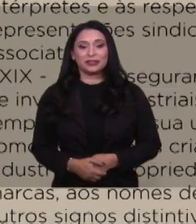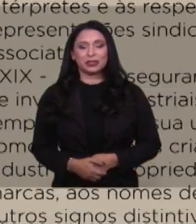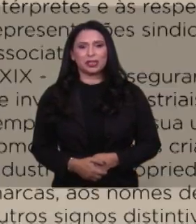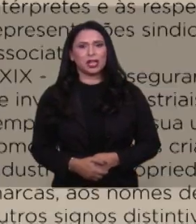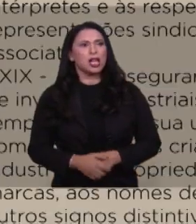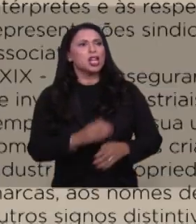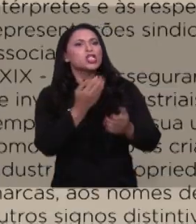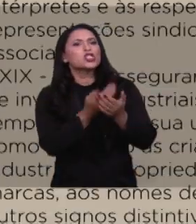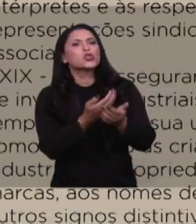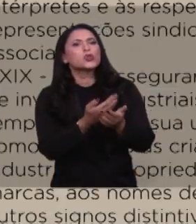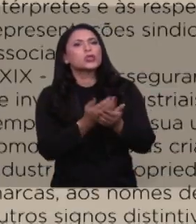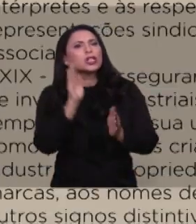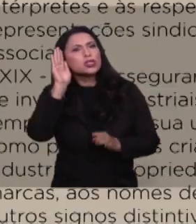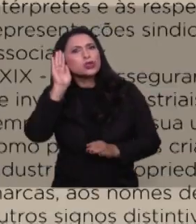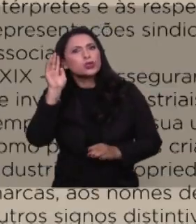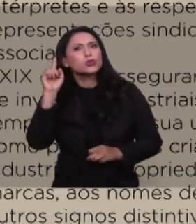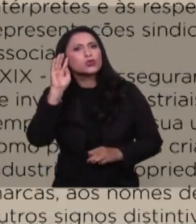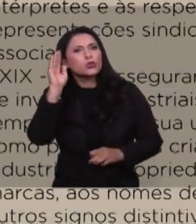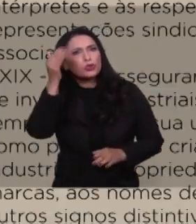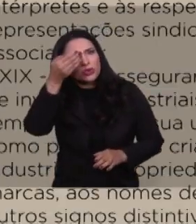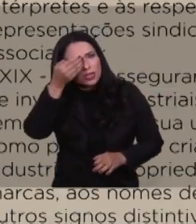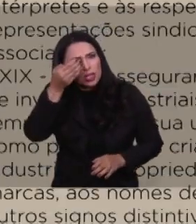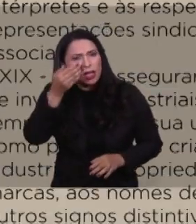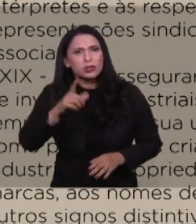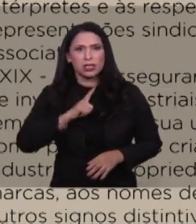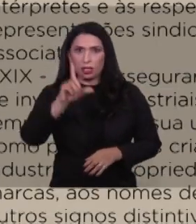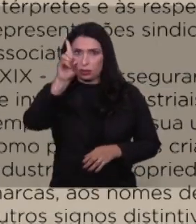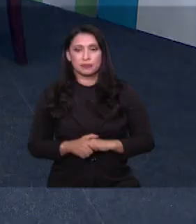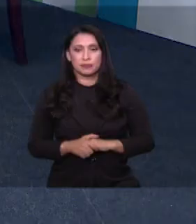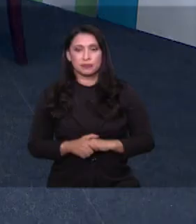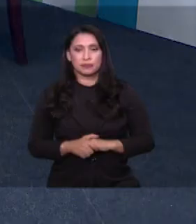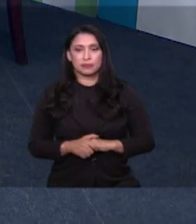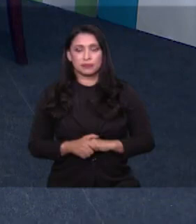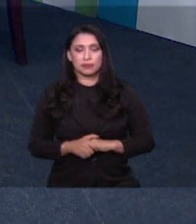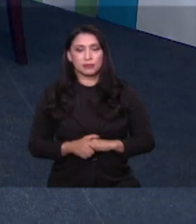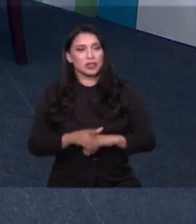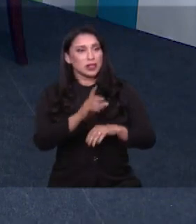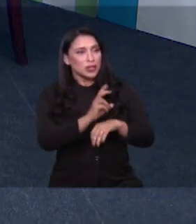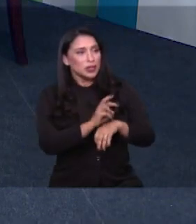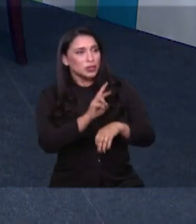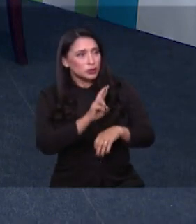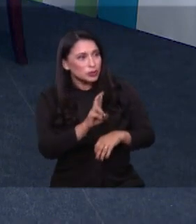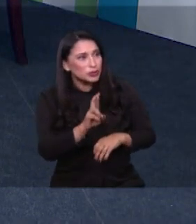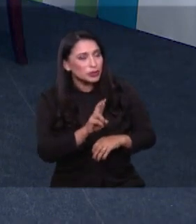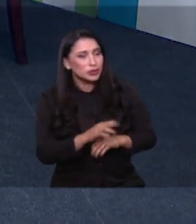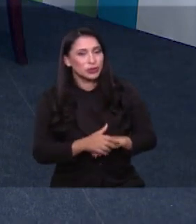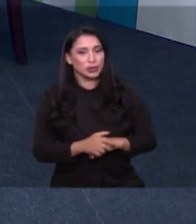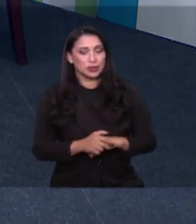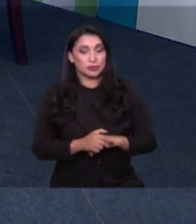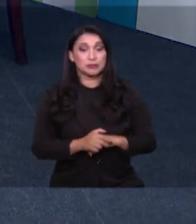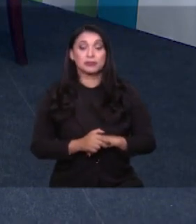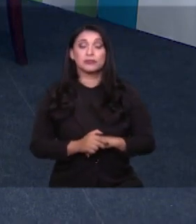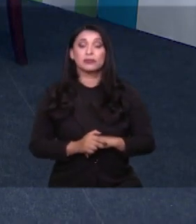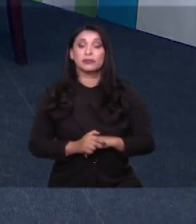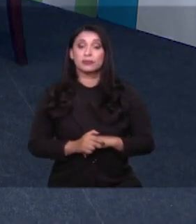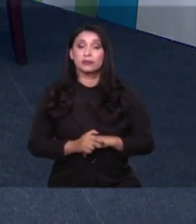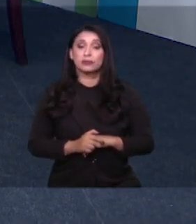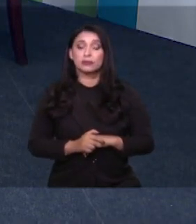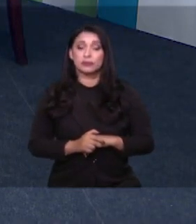Estudantes surdos cegos têm o direito a um ensino diferenciado? Doutora Nadine?